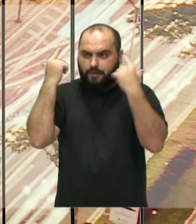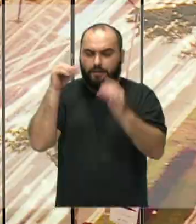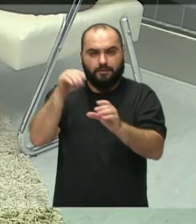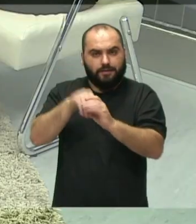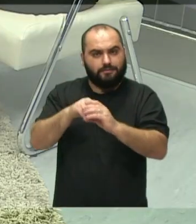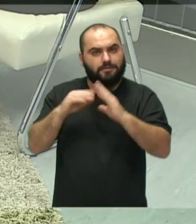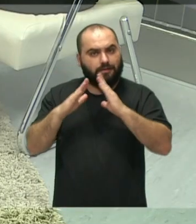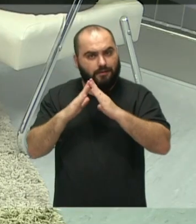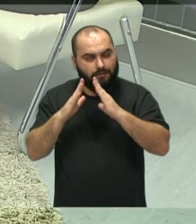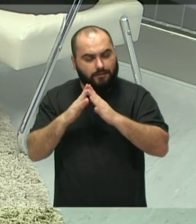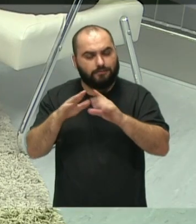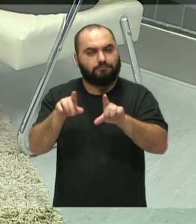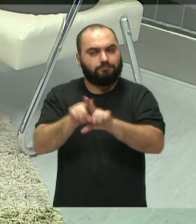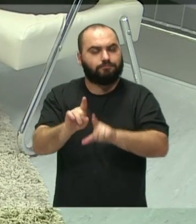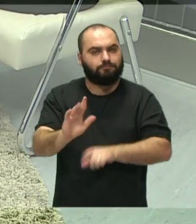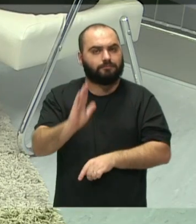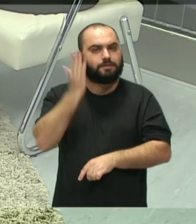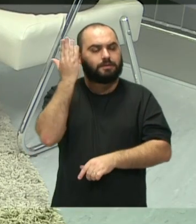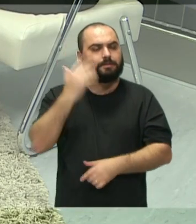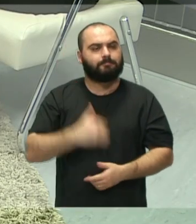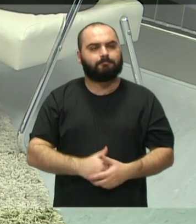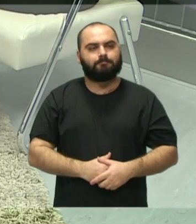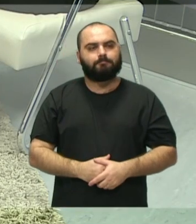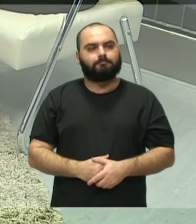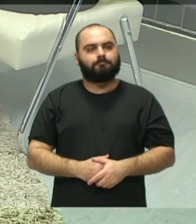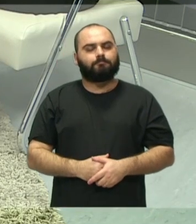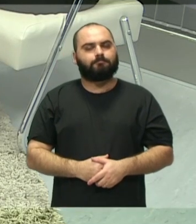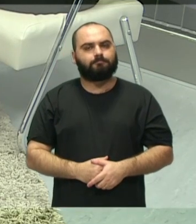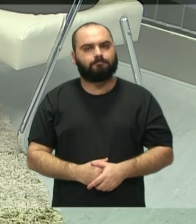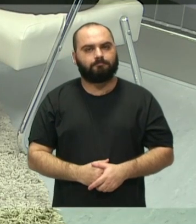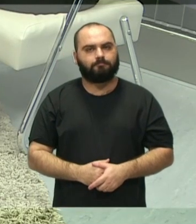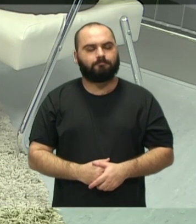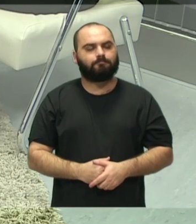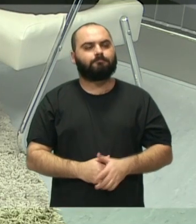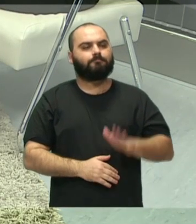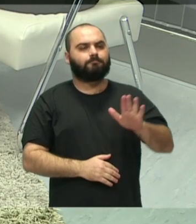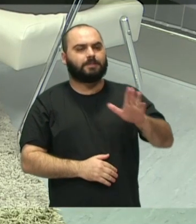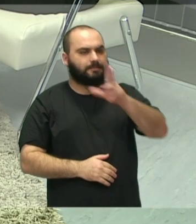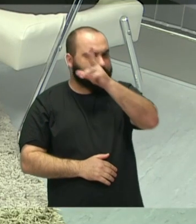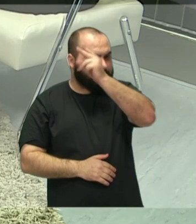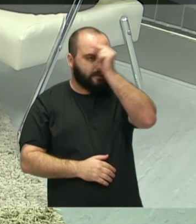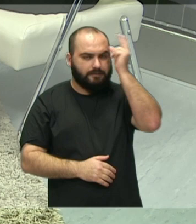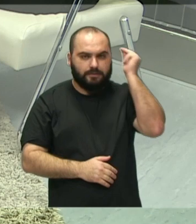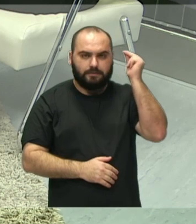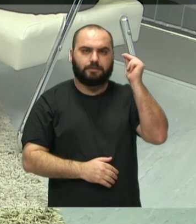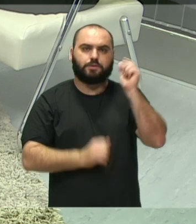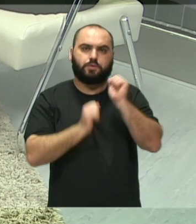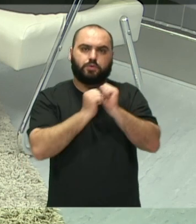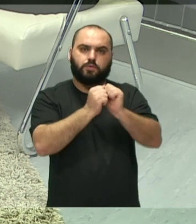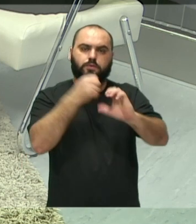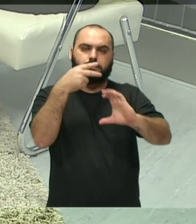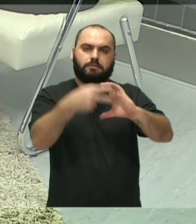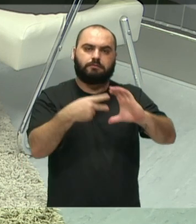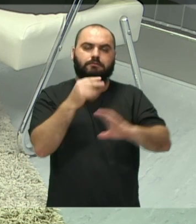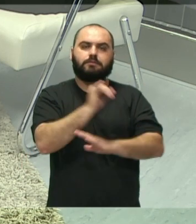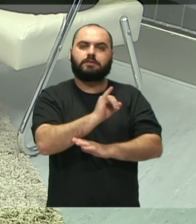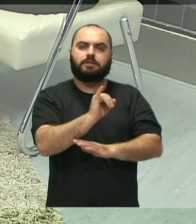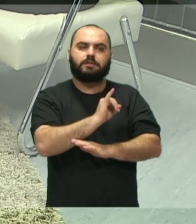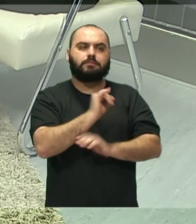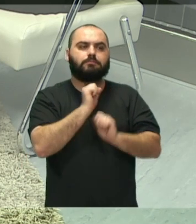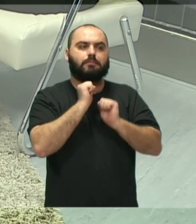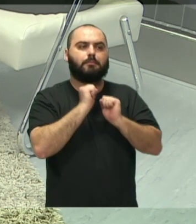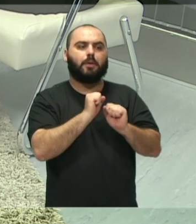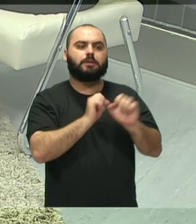também. O que pode ser feito? Como que o poder público e a Câmara de Vereadores pode se organizar